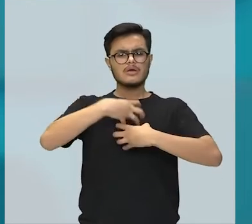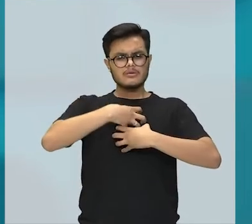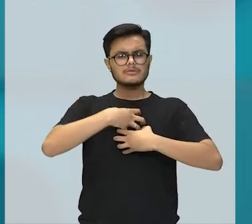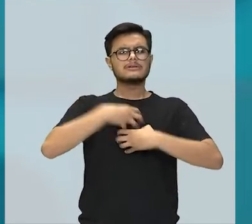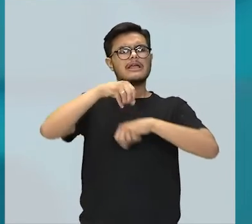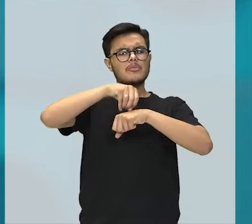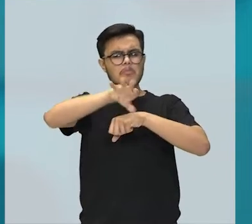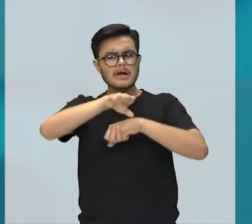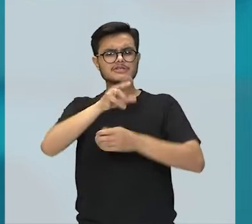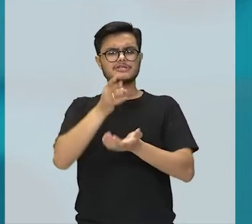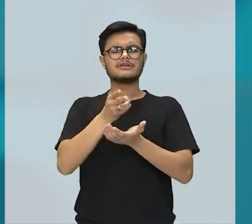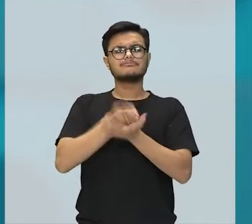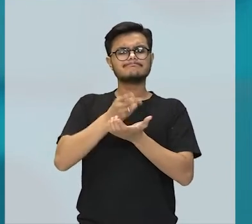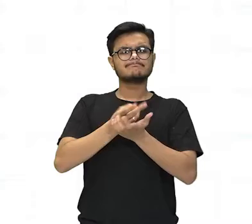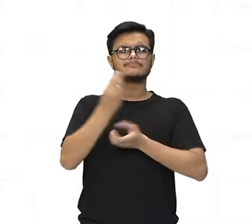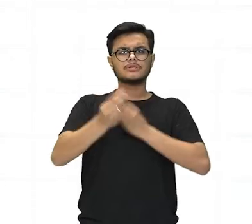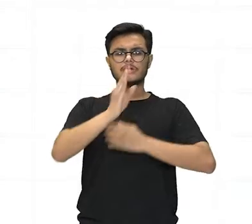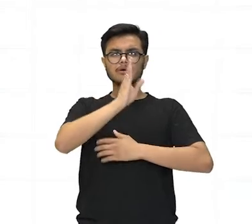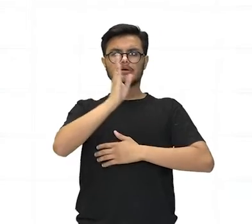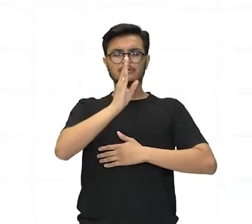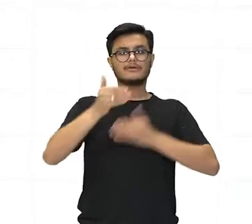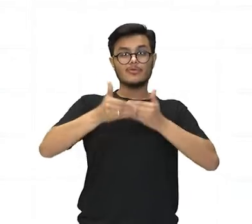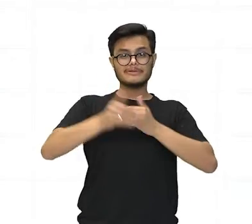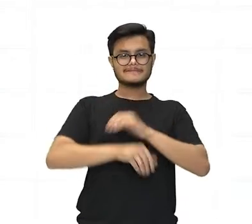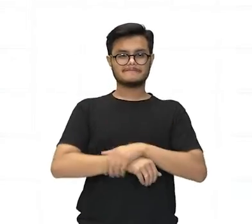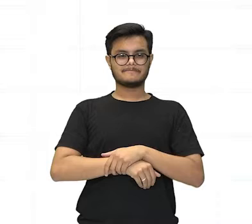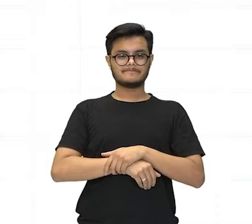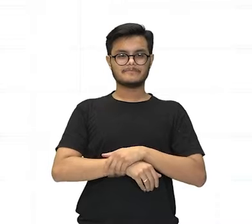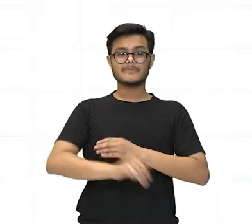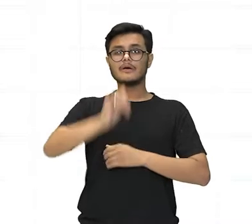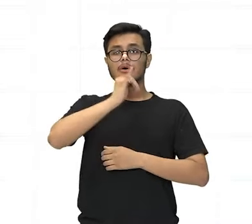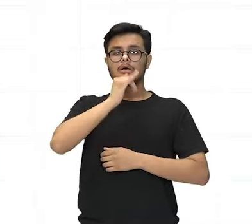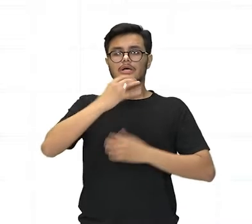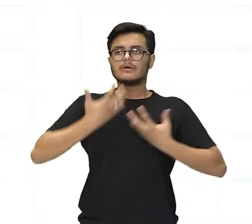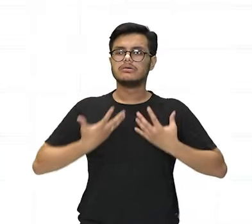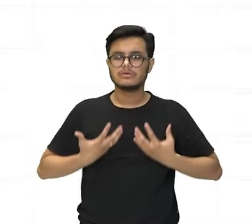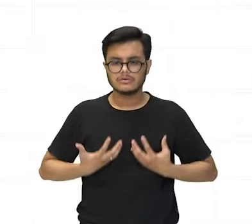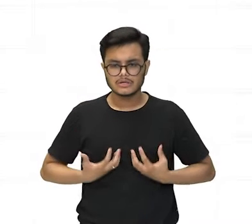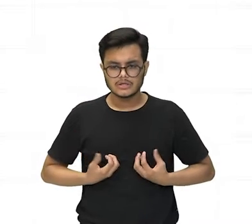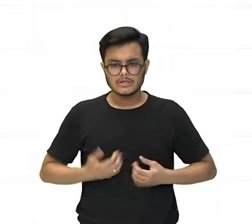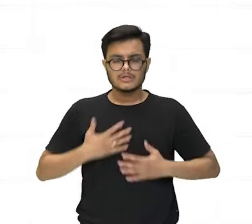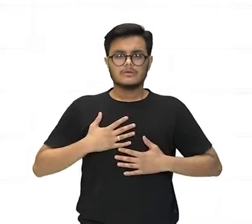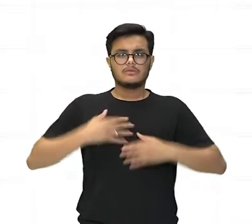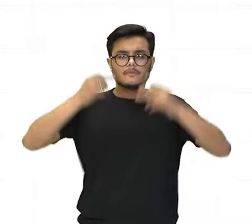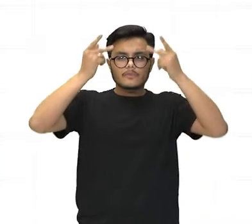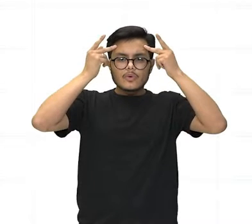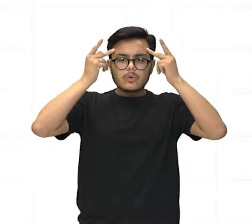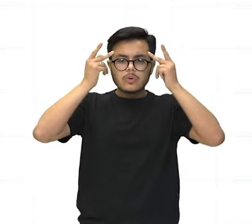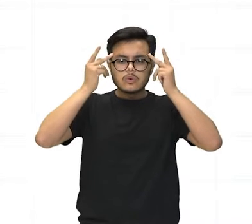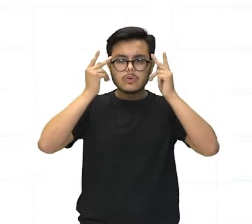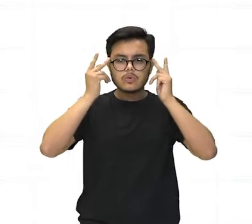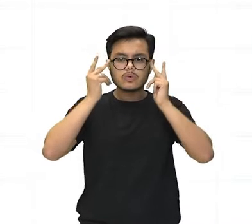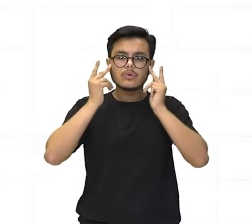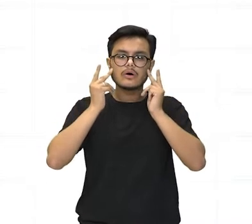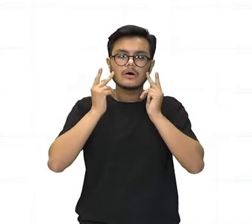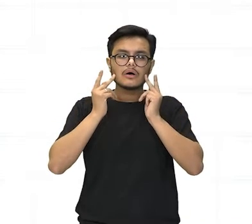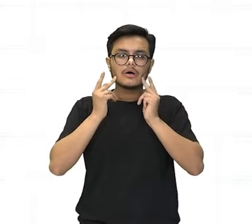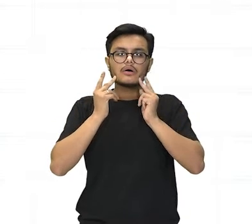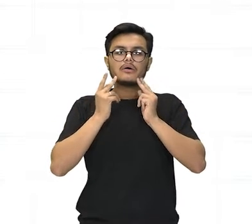a dica de que a pessoa vai desmaiar. Observem. Fraqueza, suor frio